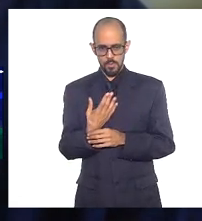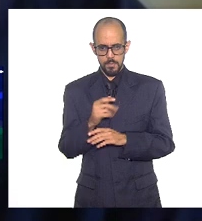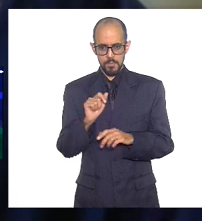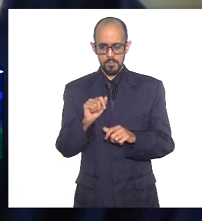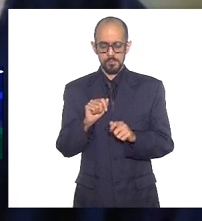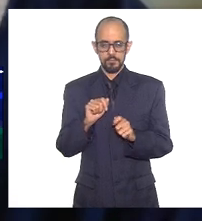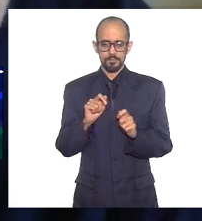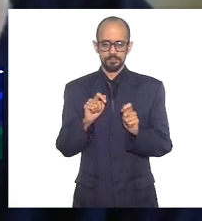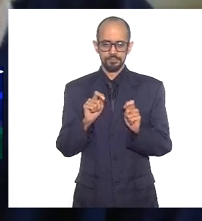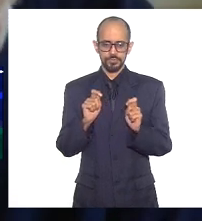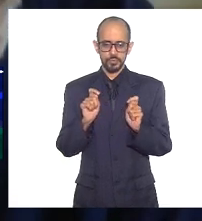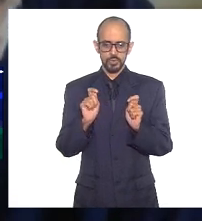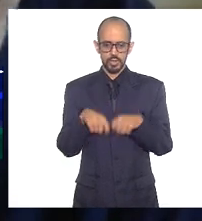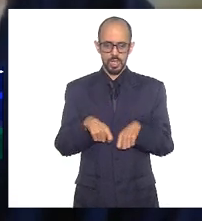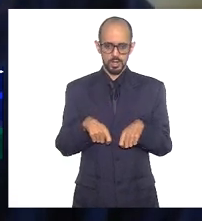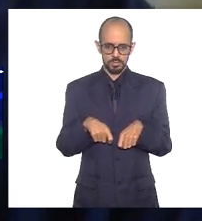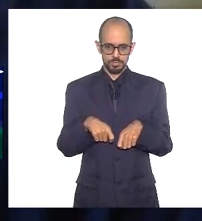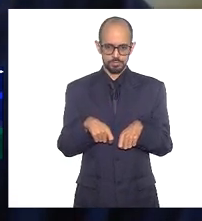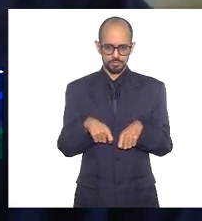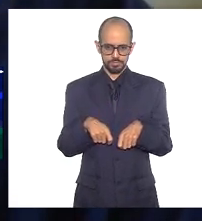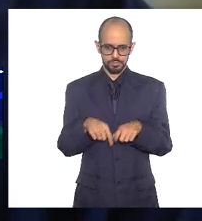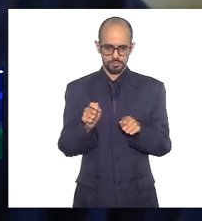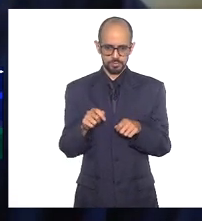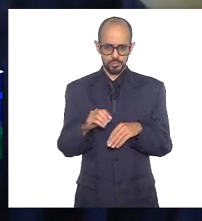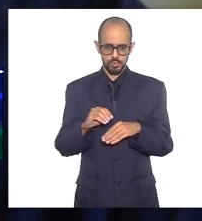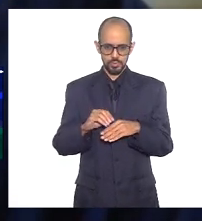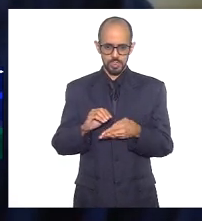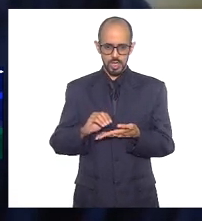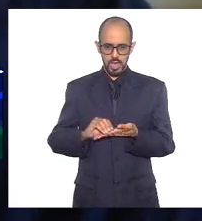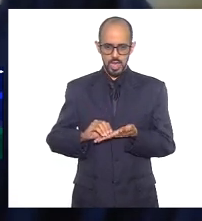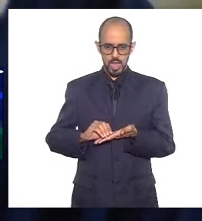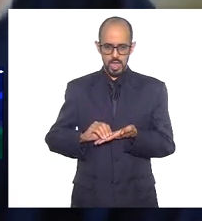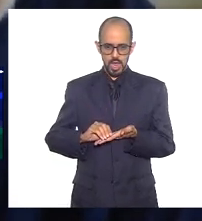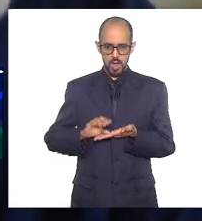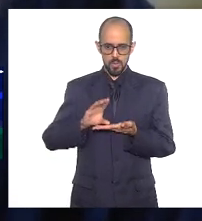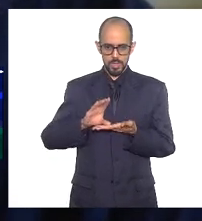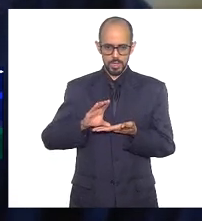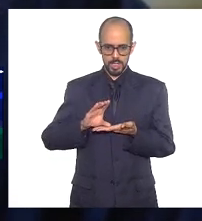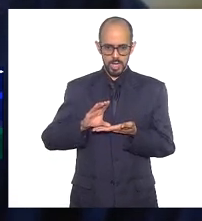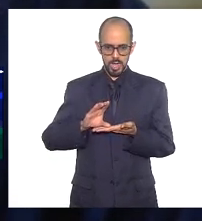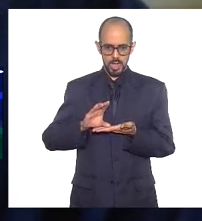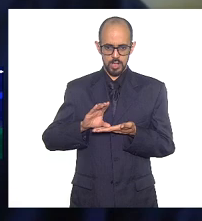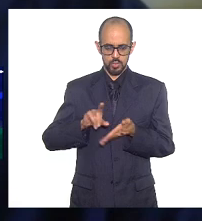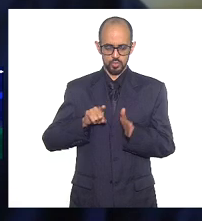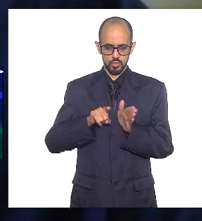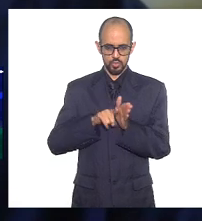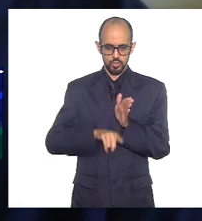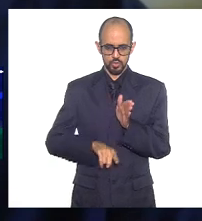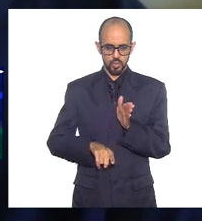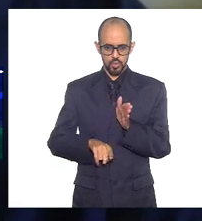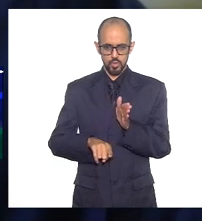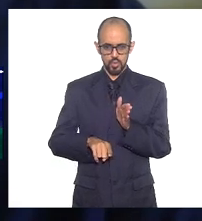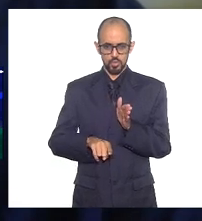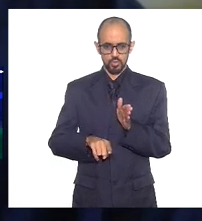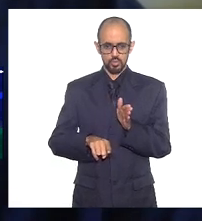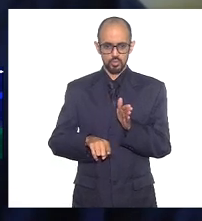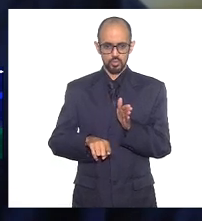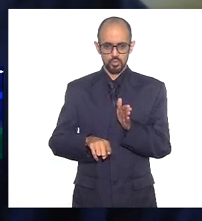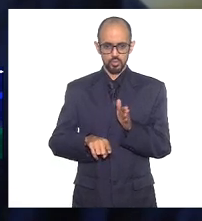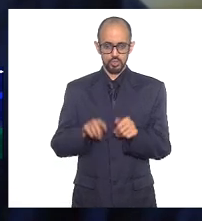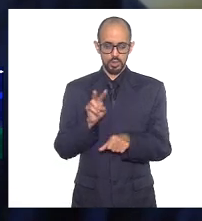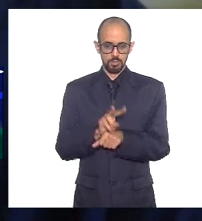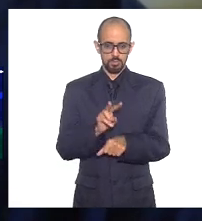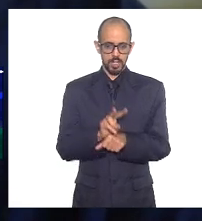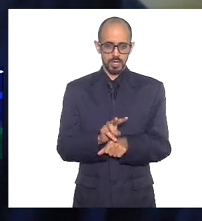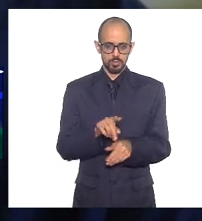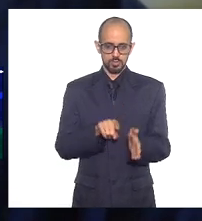possa aumentar as descontos dos consignados em